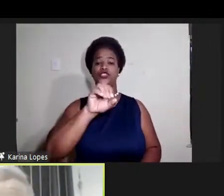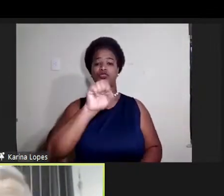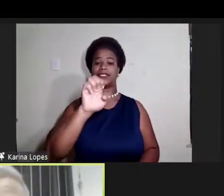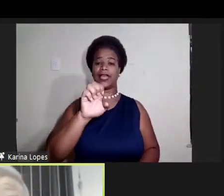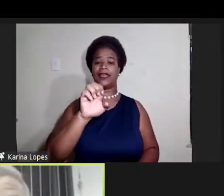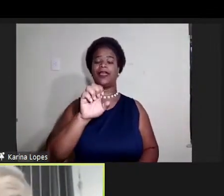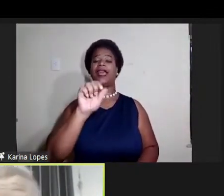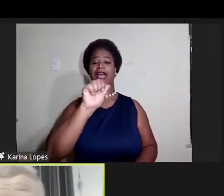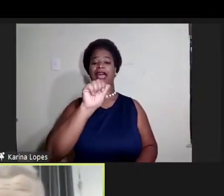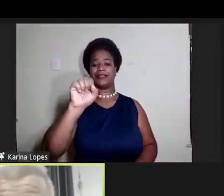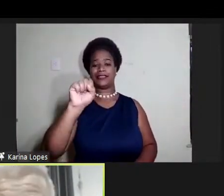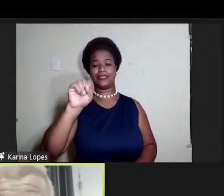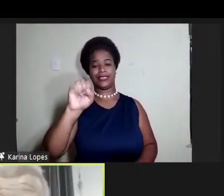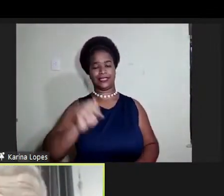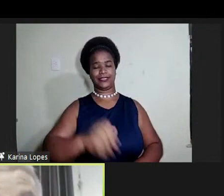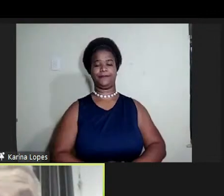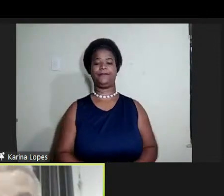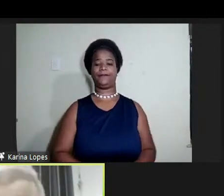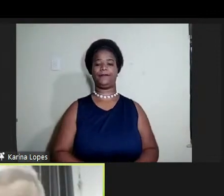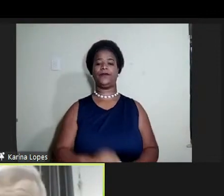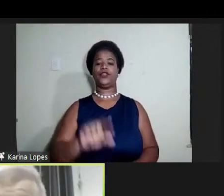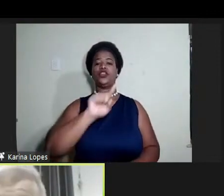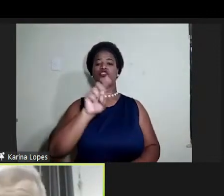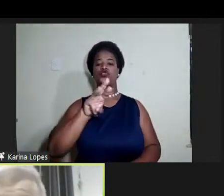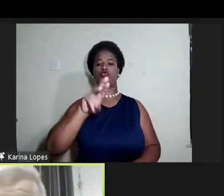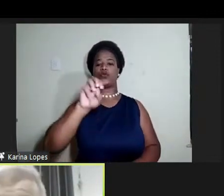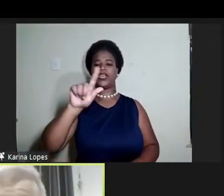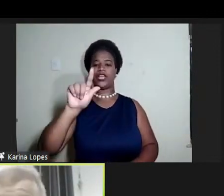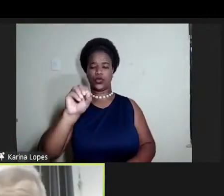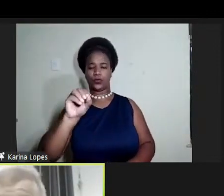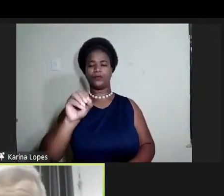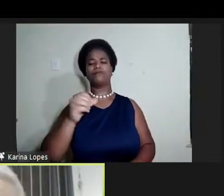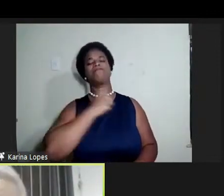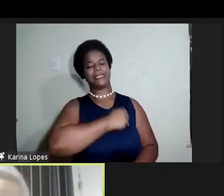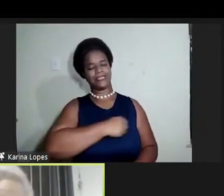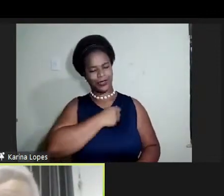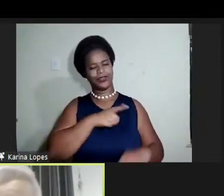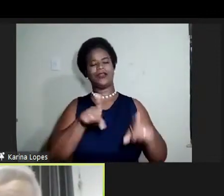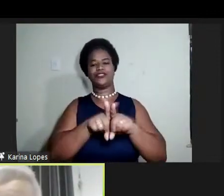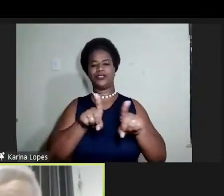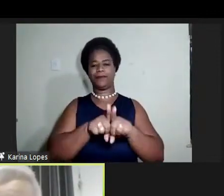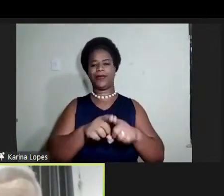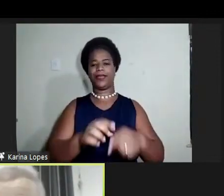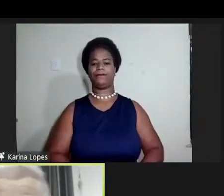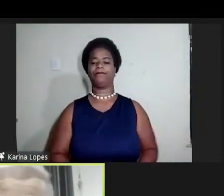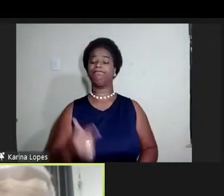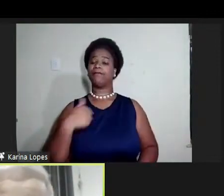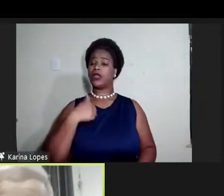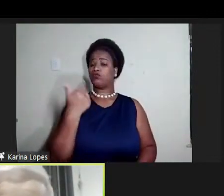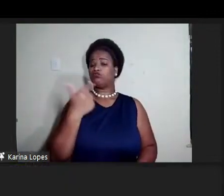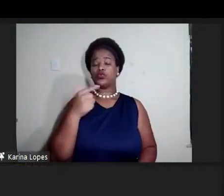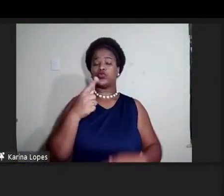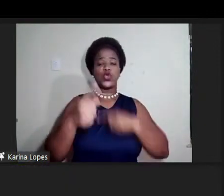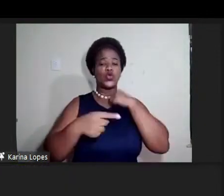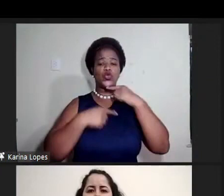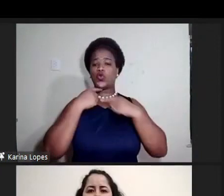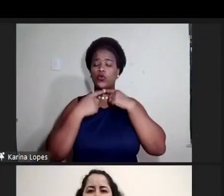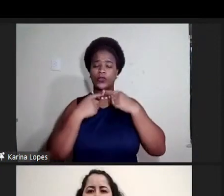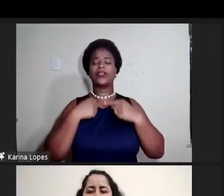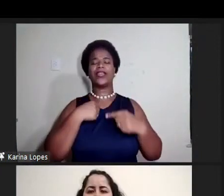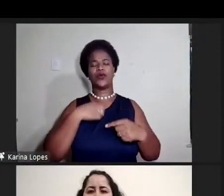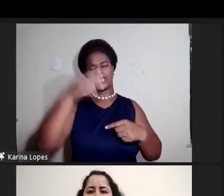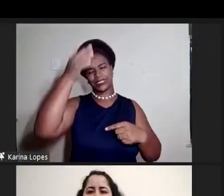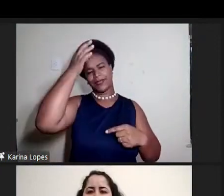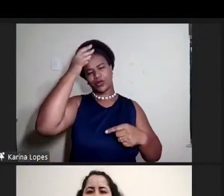José Assis de Góes, Zuínglio, saudade também. Eu não tenho qualquer dúvida que espiritualmente vocês estão